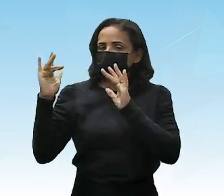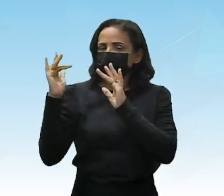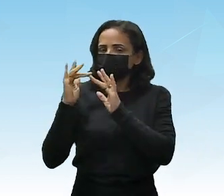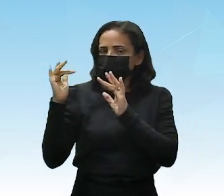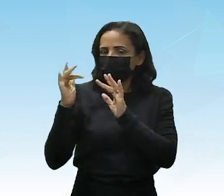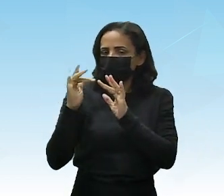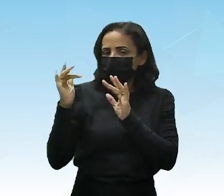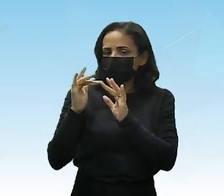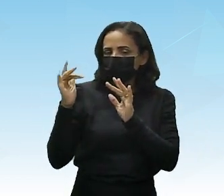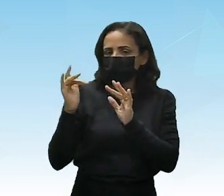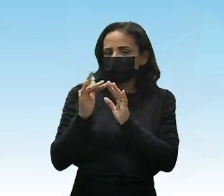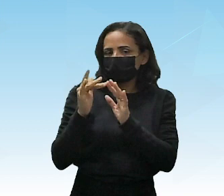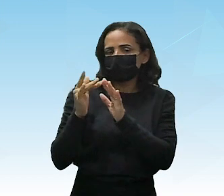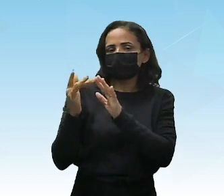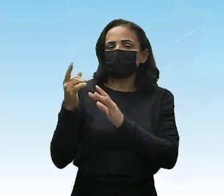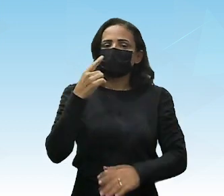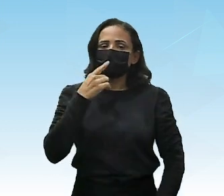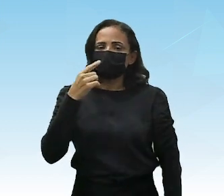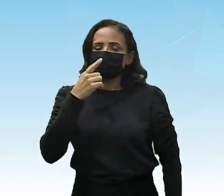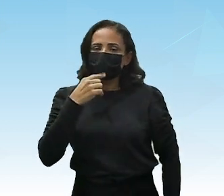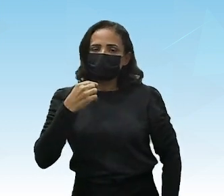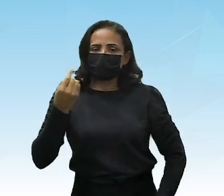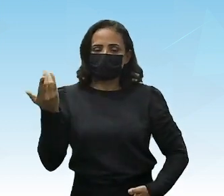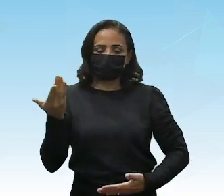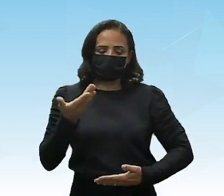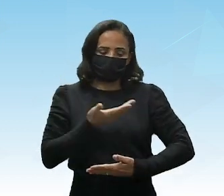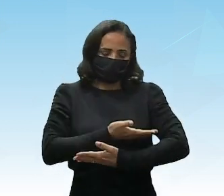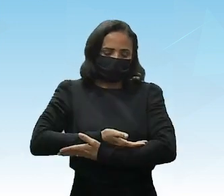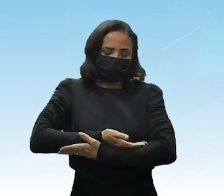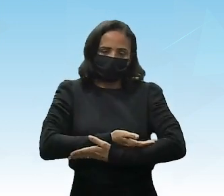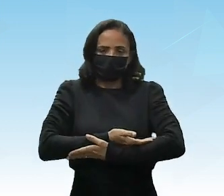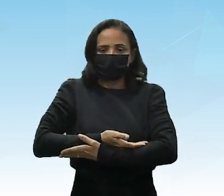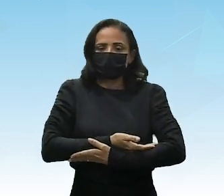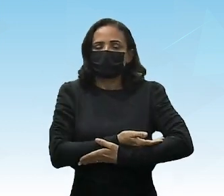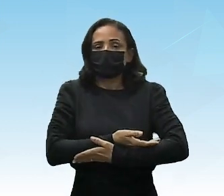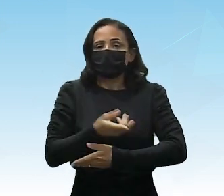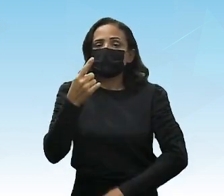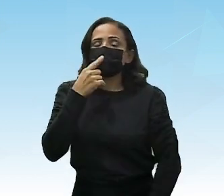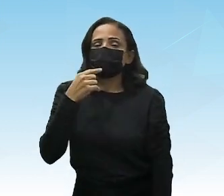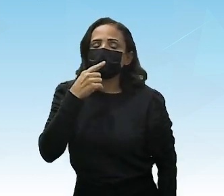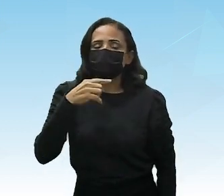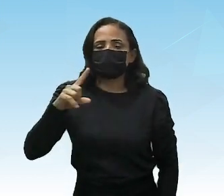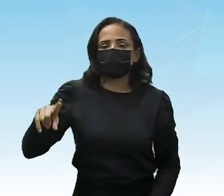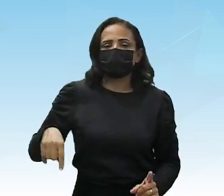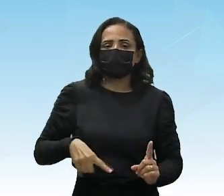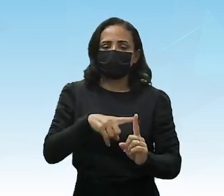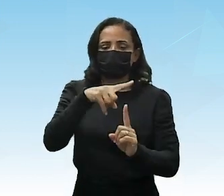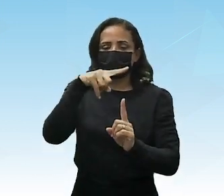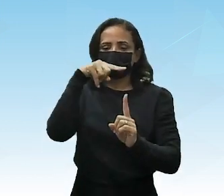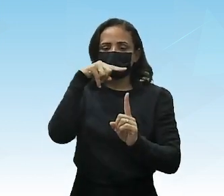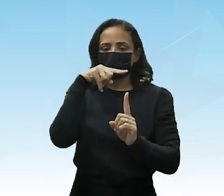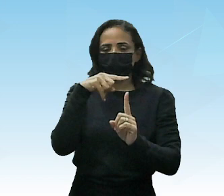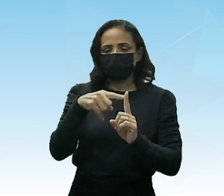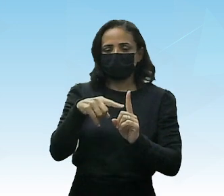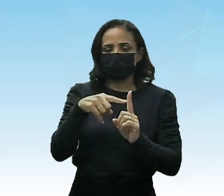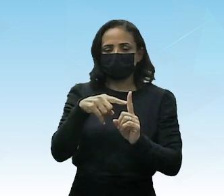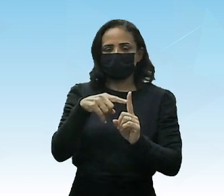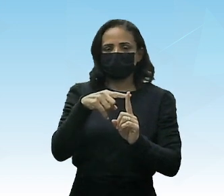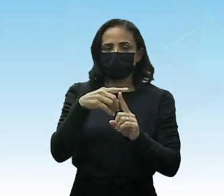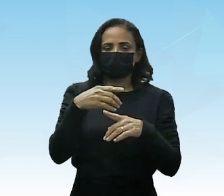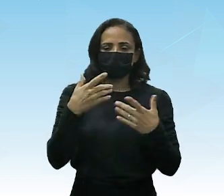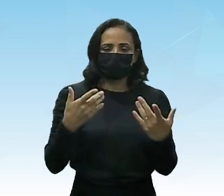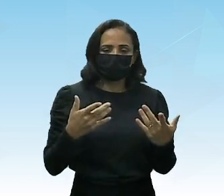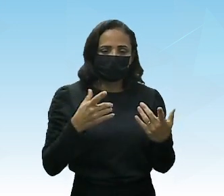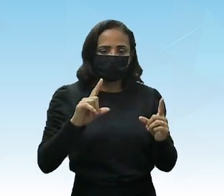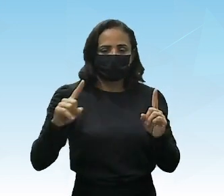da criança dentro do corpo dela na hora do parto. E esse sangue é positivo. Eu acabei de dizer a vocês que se esse sangue é positivo, ele